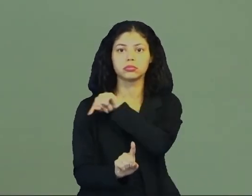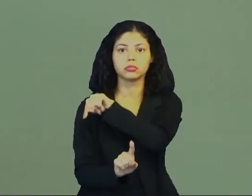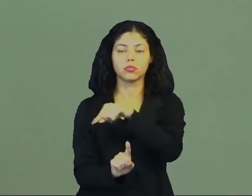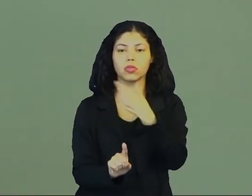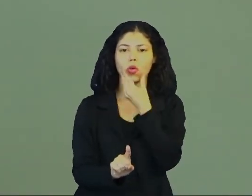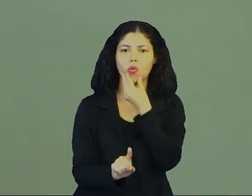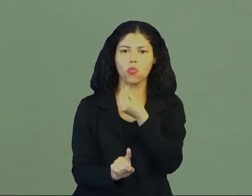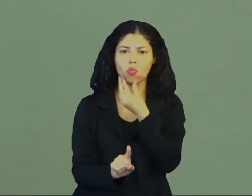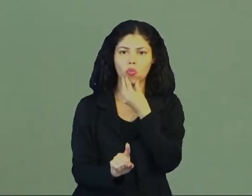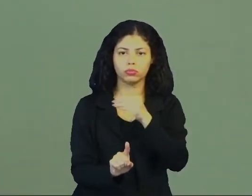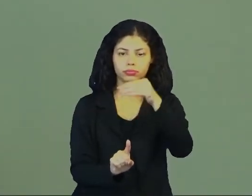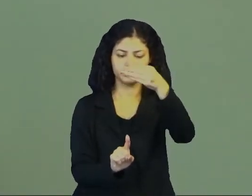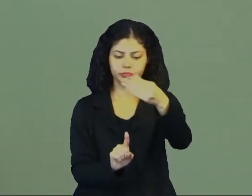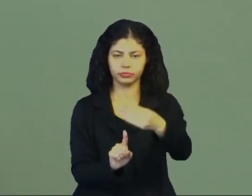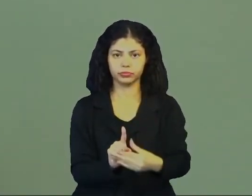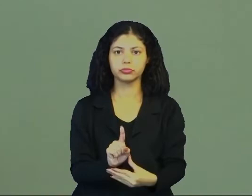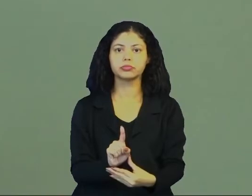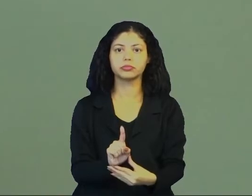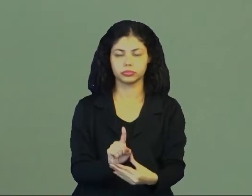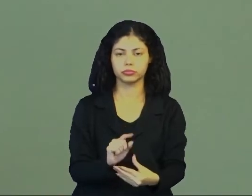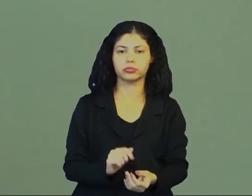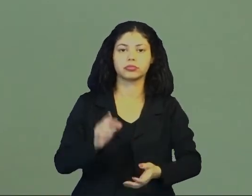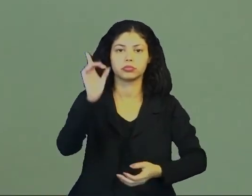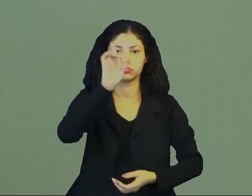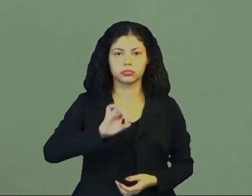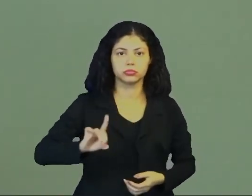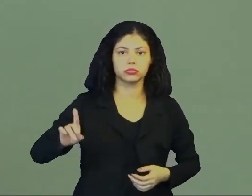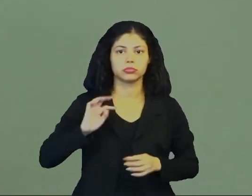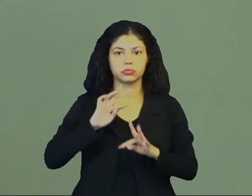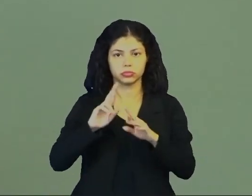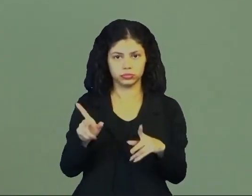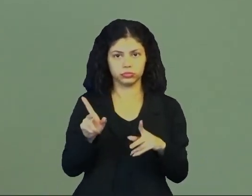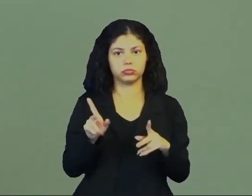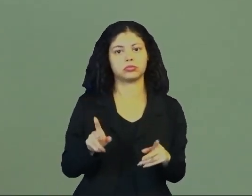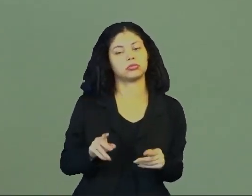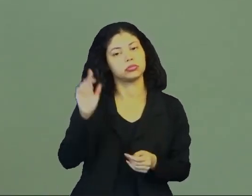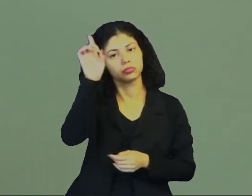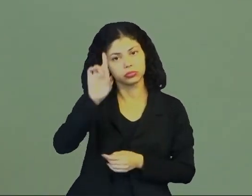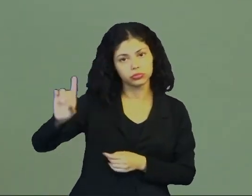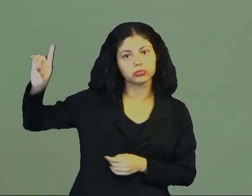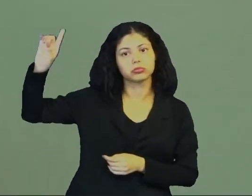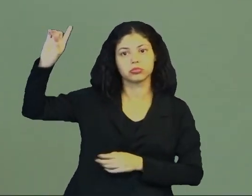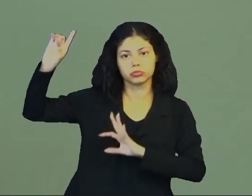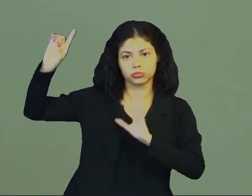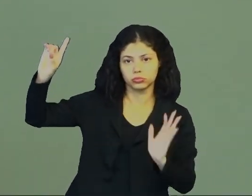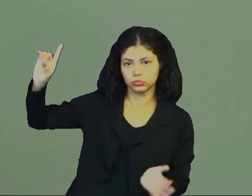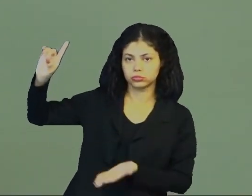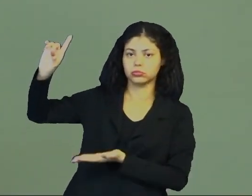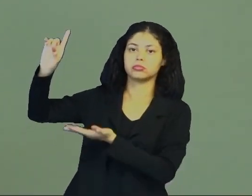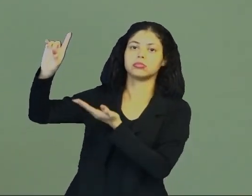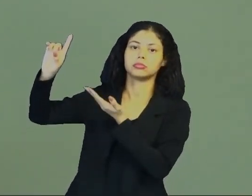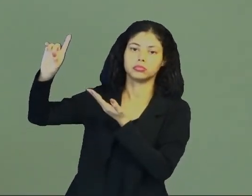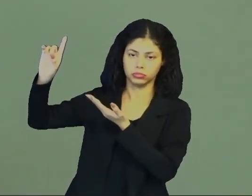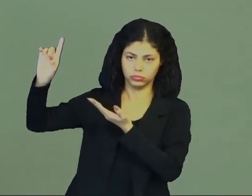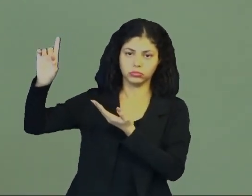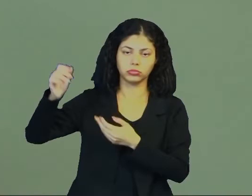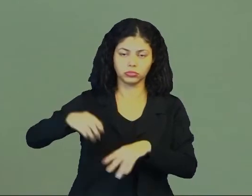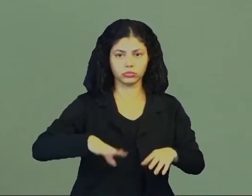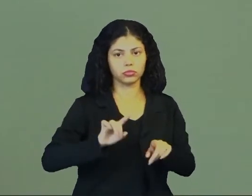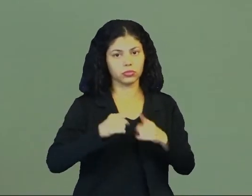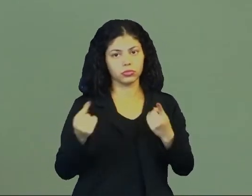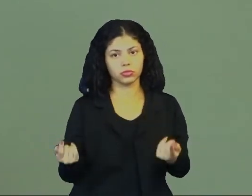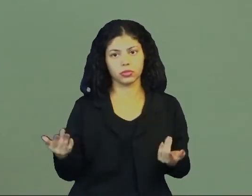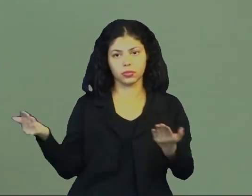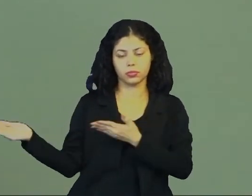do teocentrismo, que é Deus no centro de tudo, né? Então, os homens passaram a dar mais importância para o ser